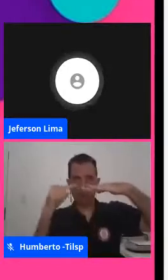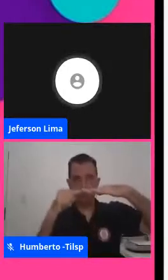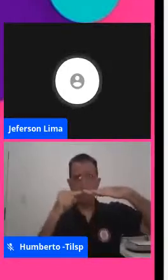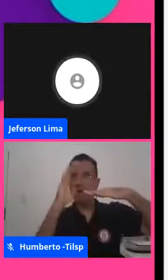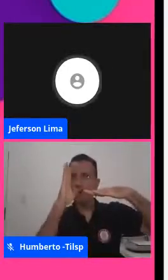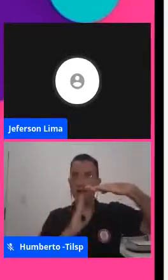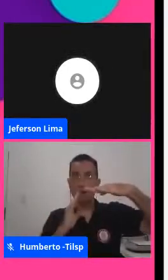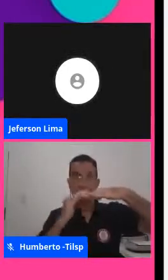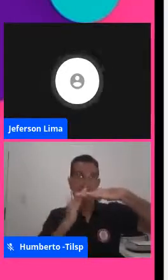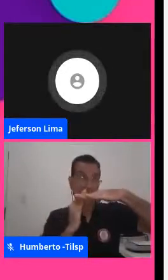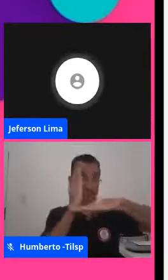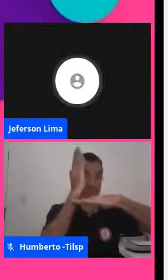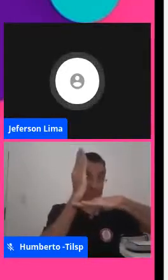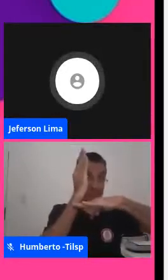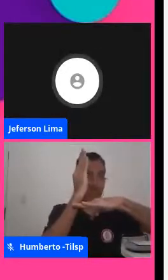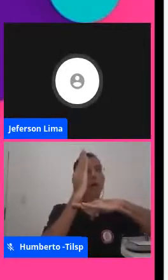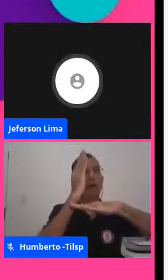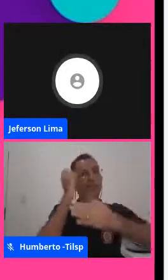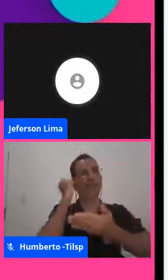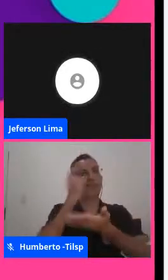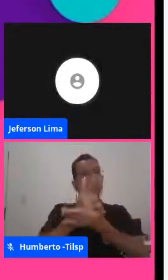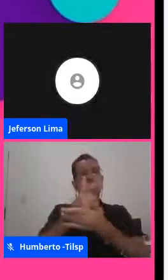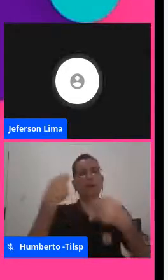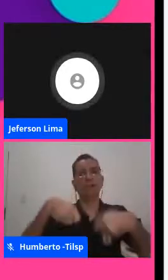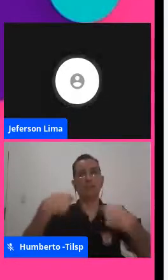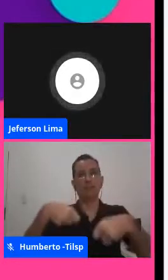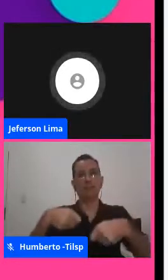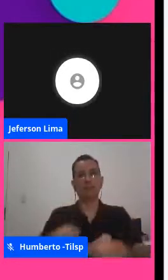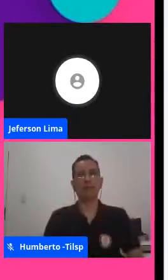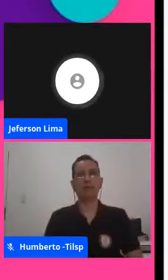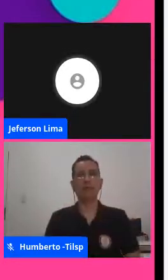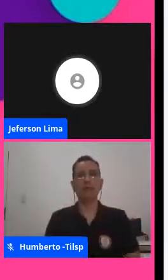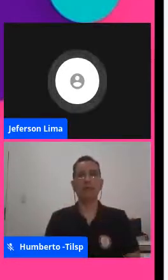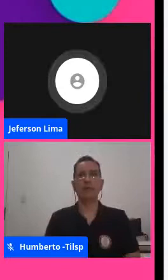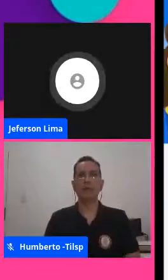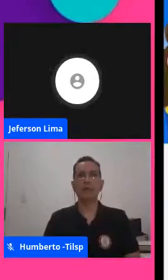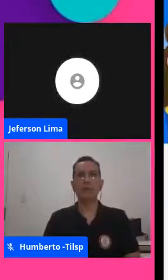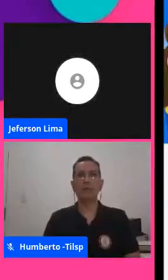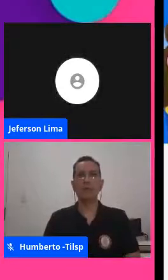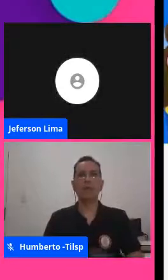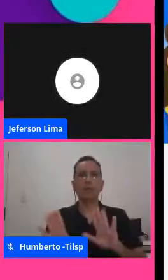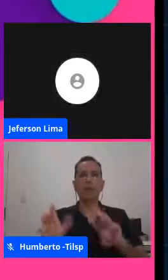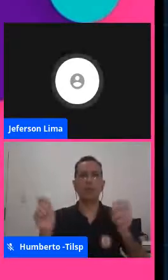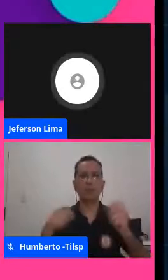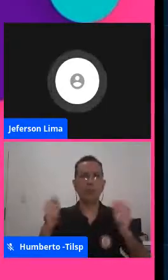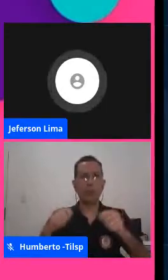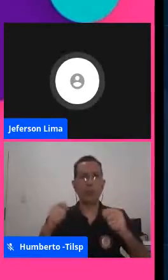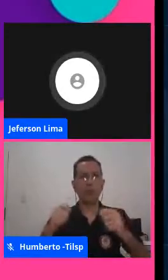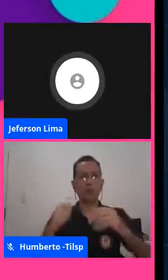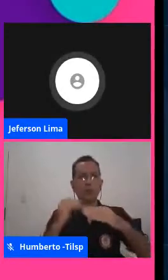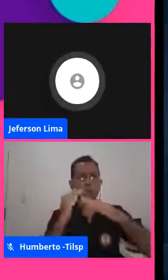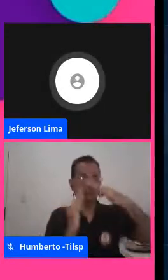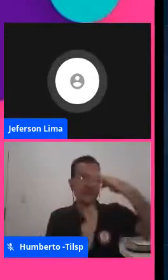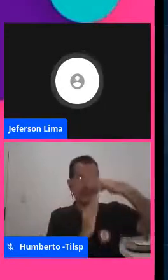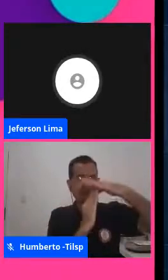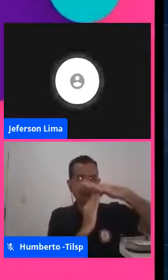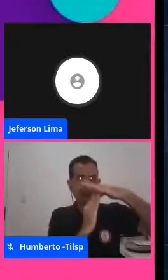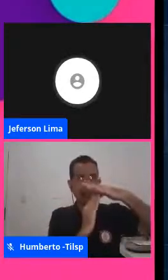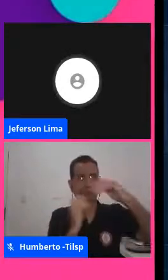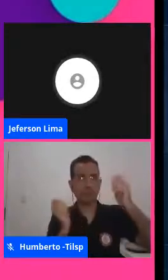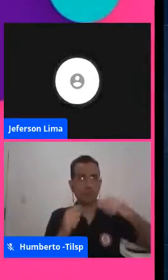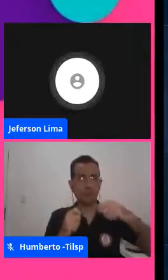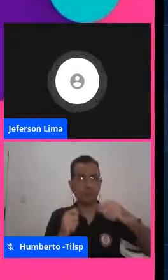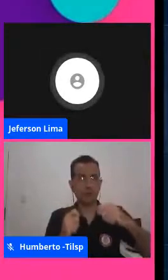maneira de a gente evitar esses custos? Tem, claro. Você tem duas delas. A primeira é que você pode vir